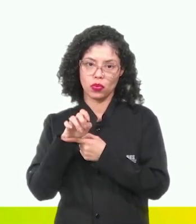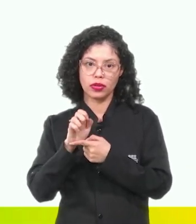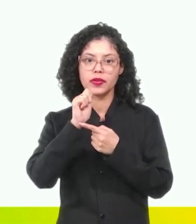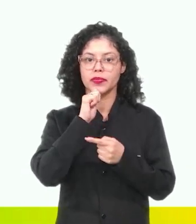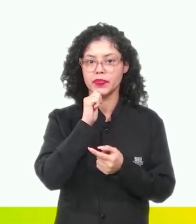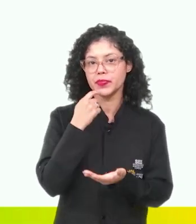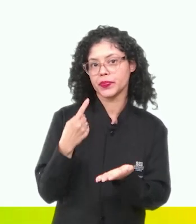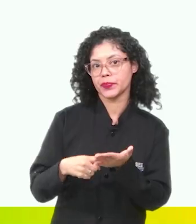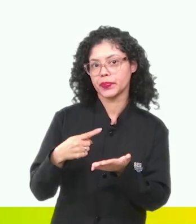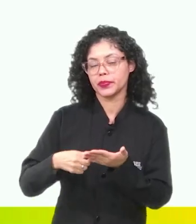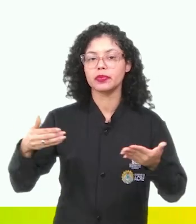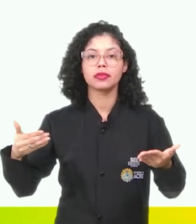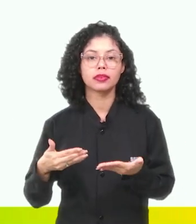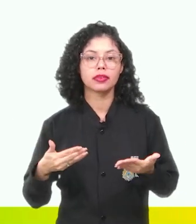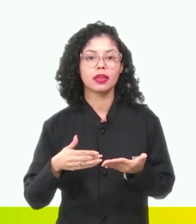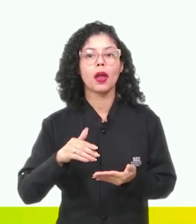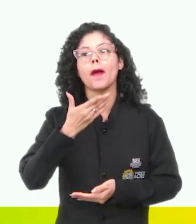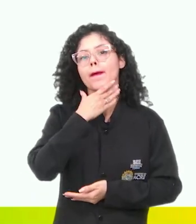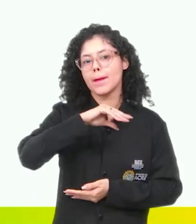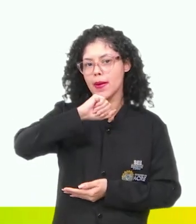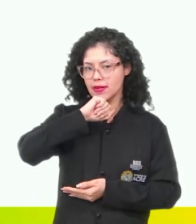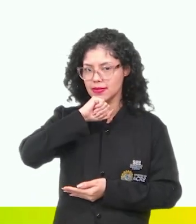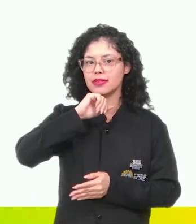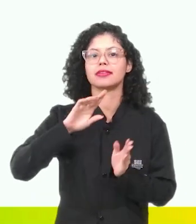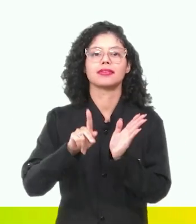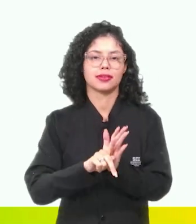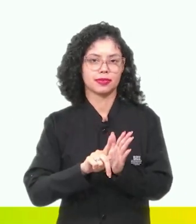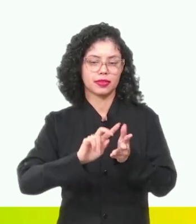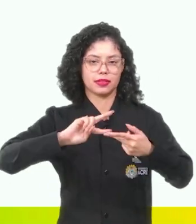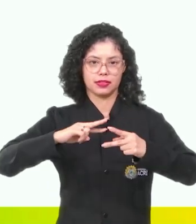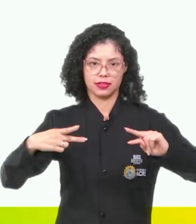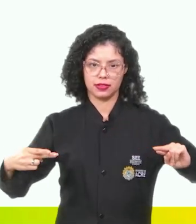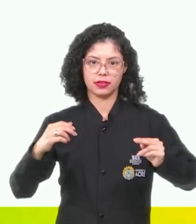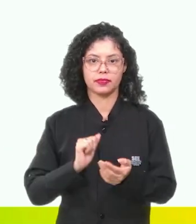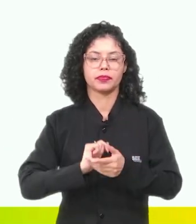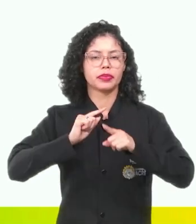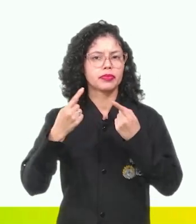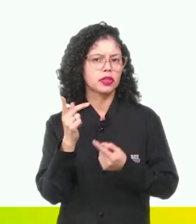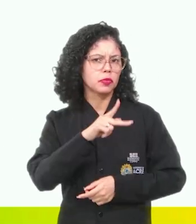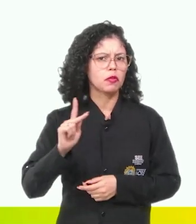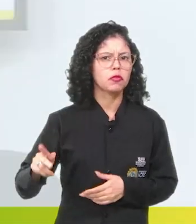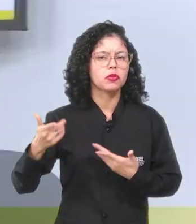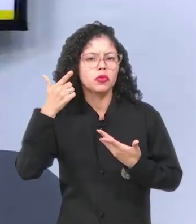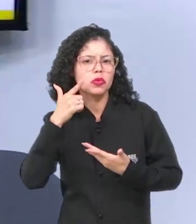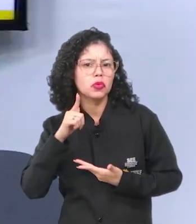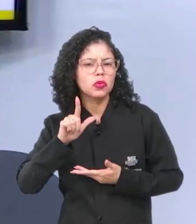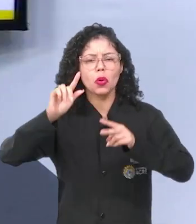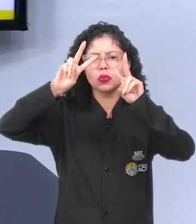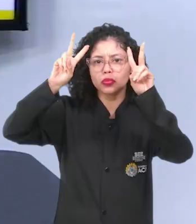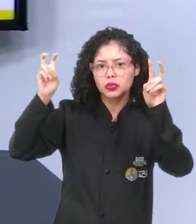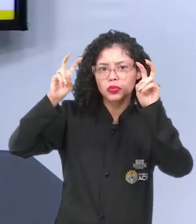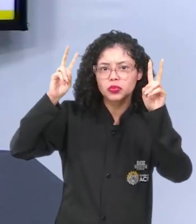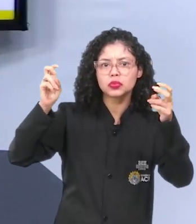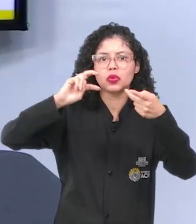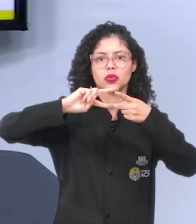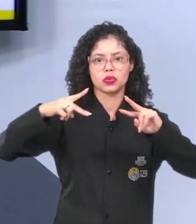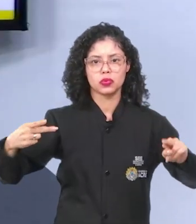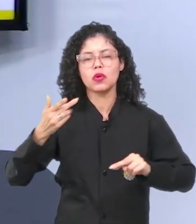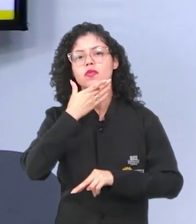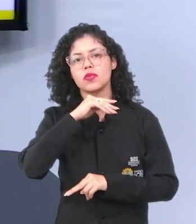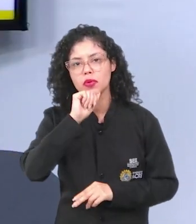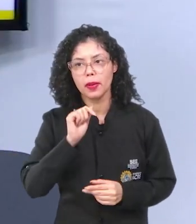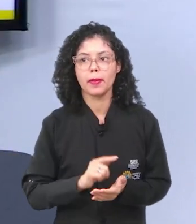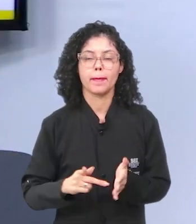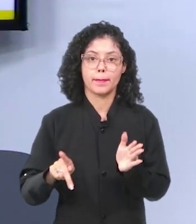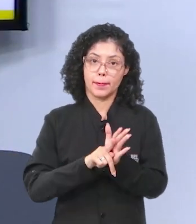ele é considerado quem? O pai da genética. Ah, professora, por que ele ganhou esse título, pai da genética? Porque